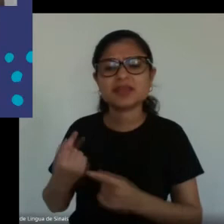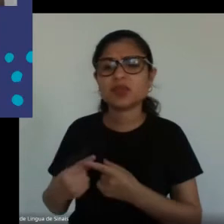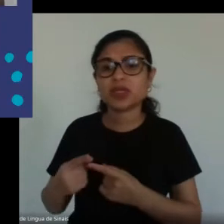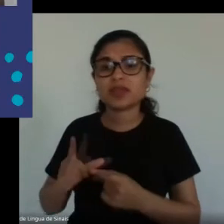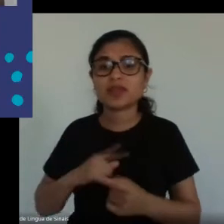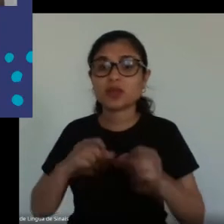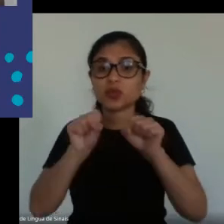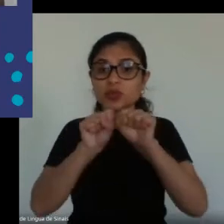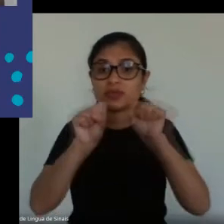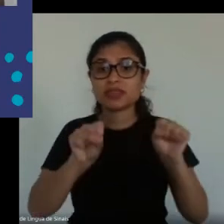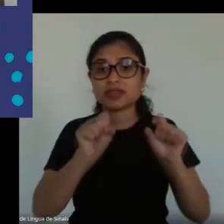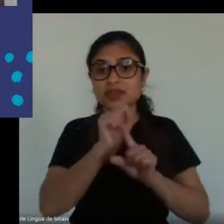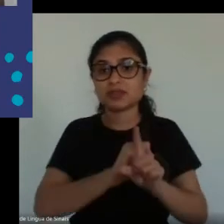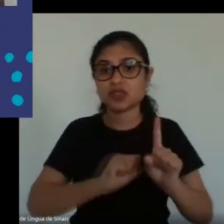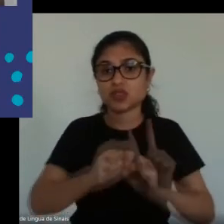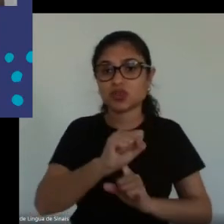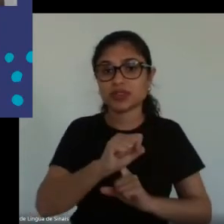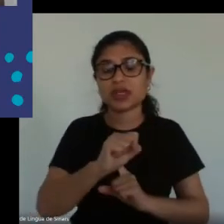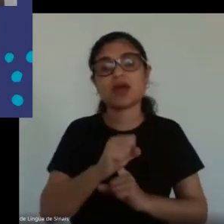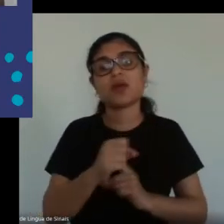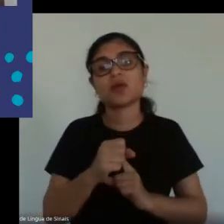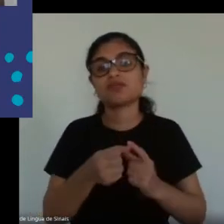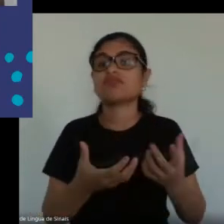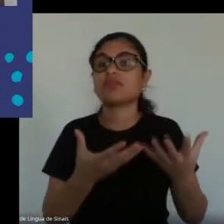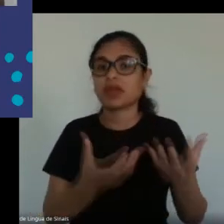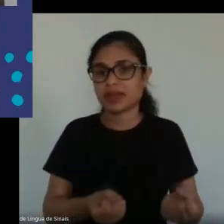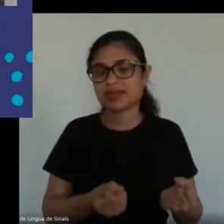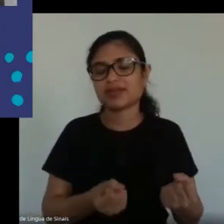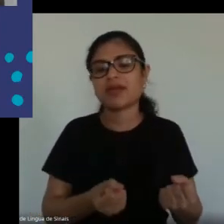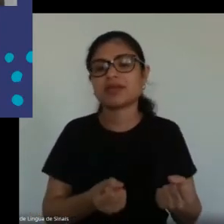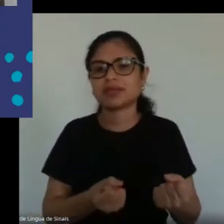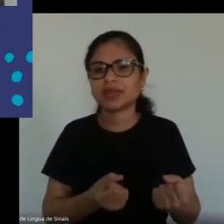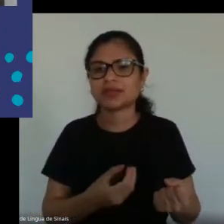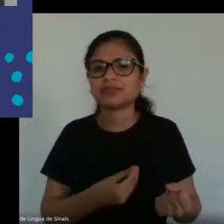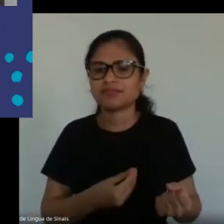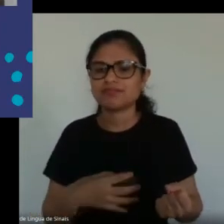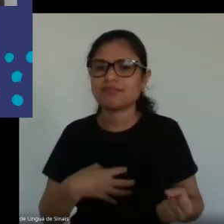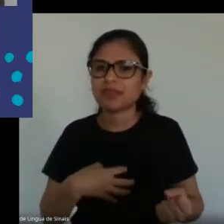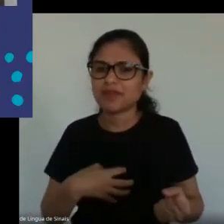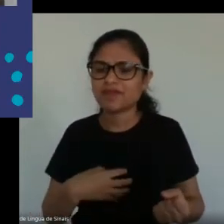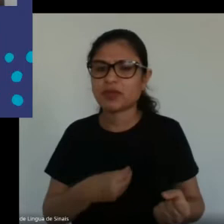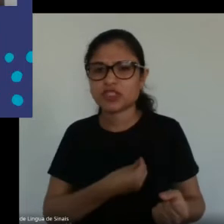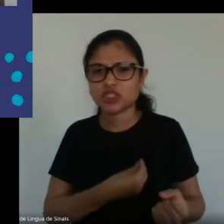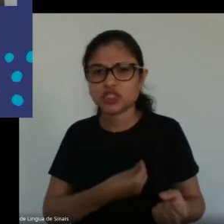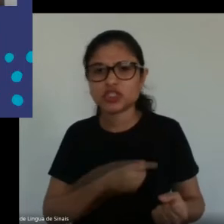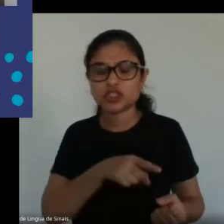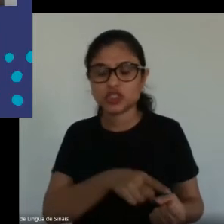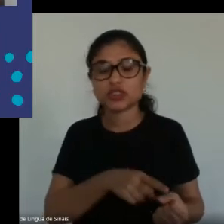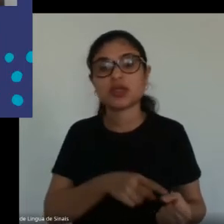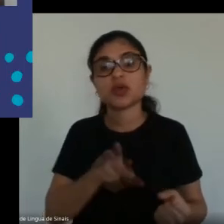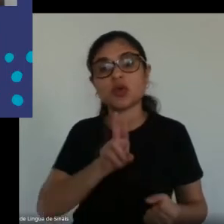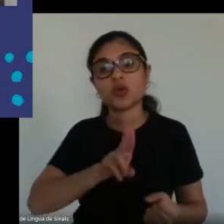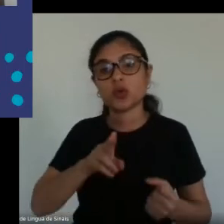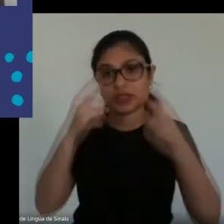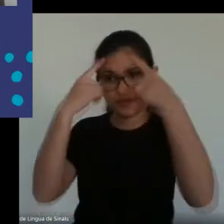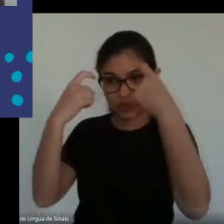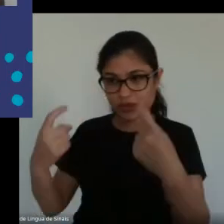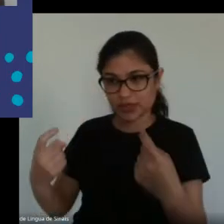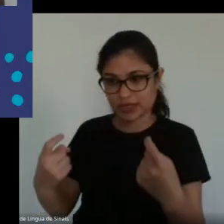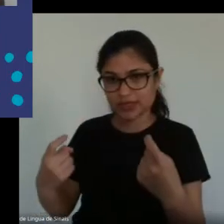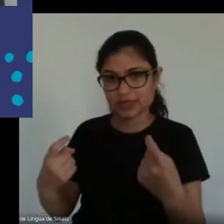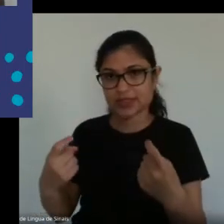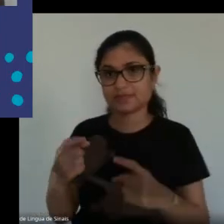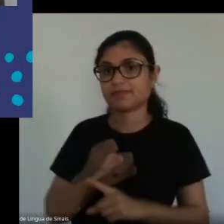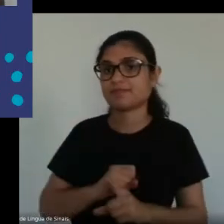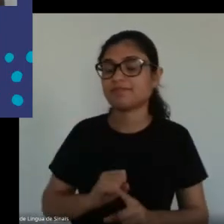sistema social que referenda a existência de relações mediadas pelo uso da violência.